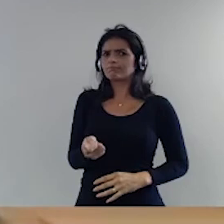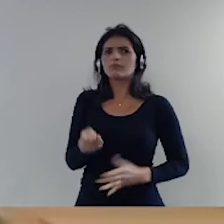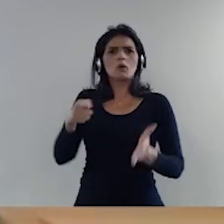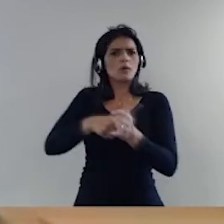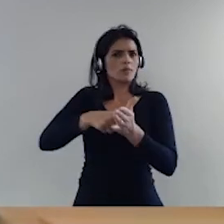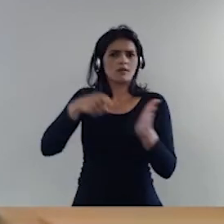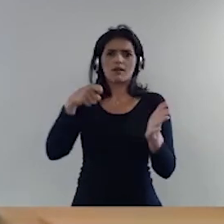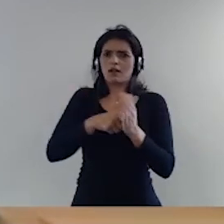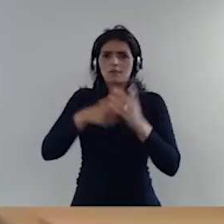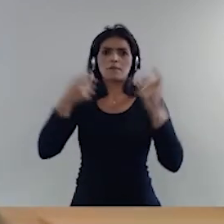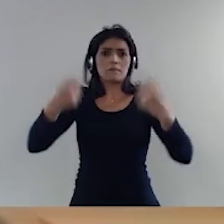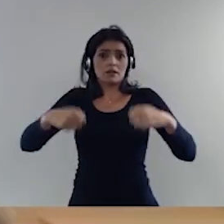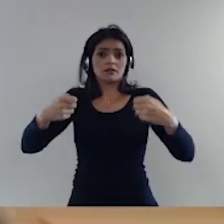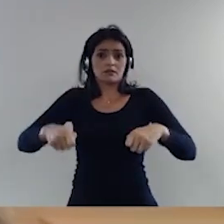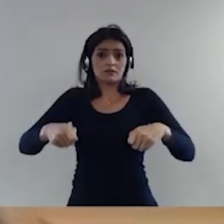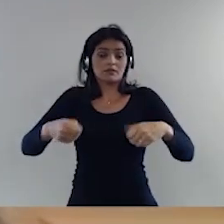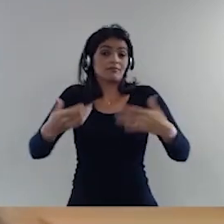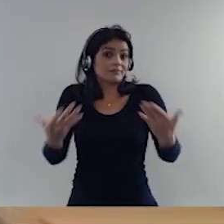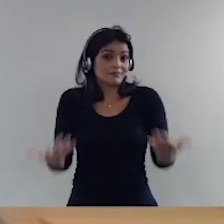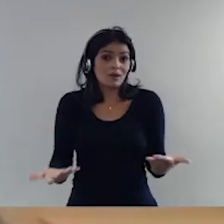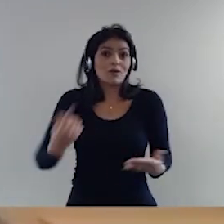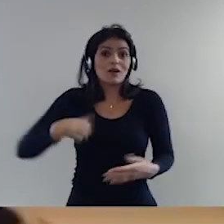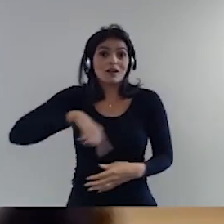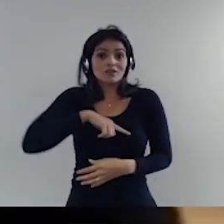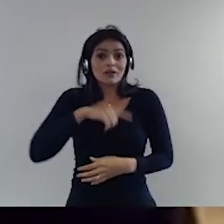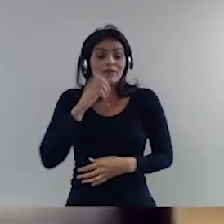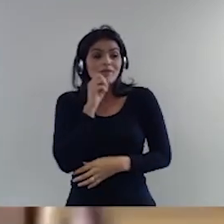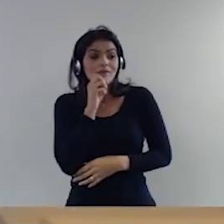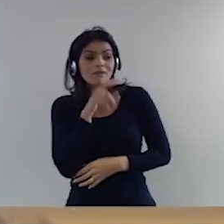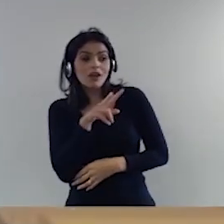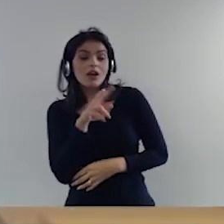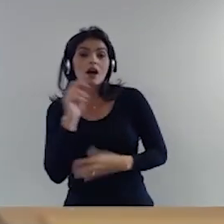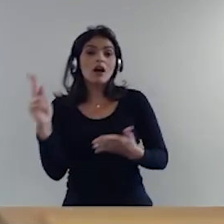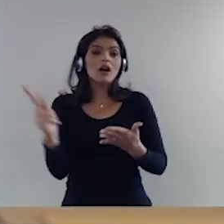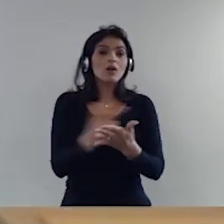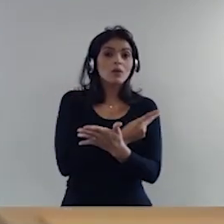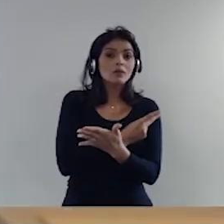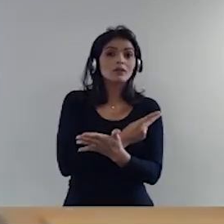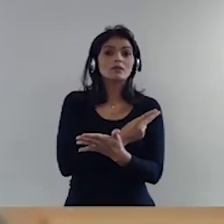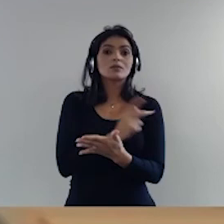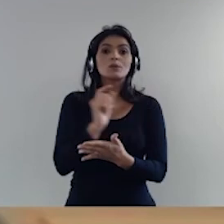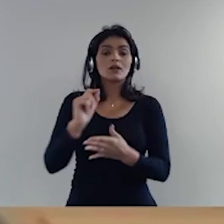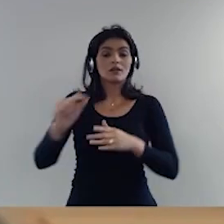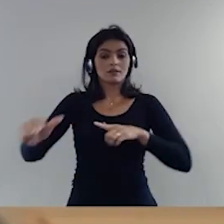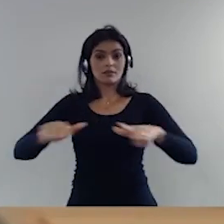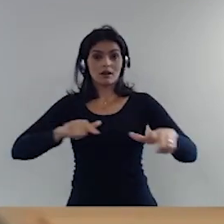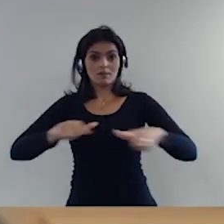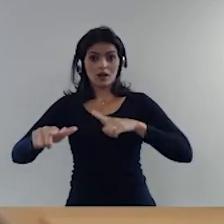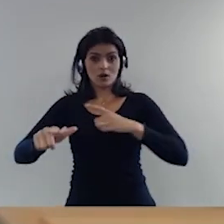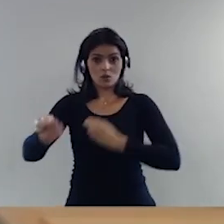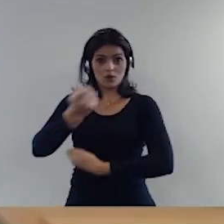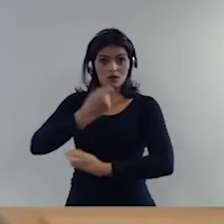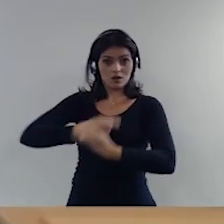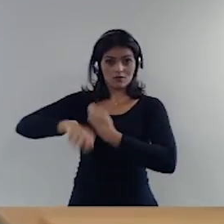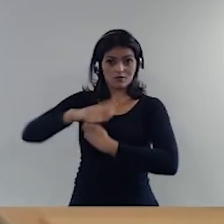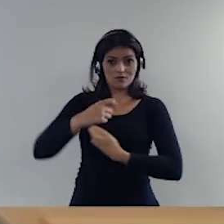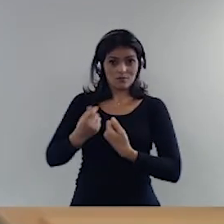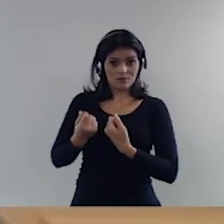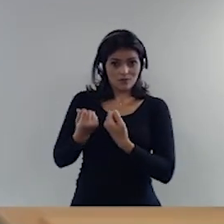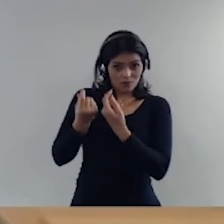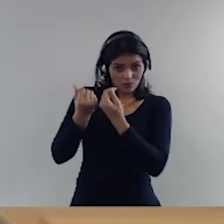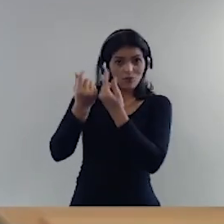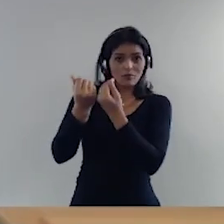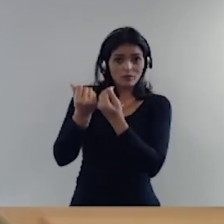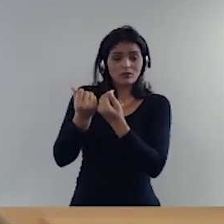política inevitável, nós vimos tendo um decréscimo relevante da atividade econômica e